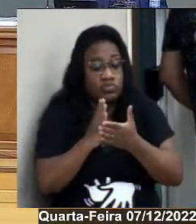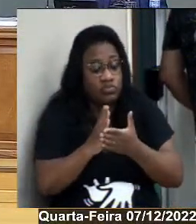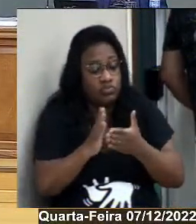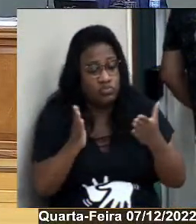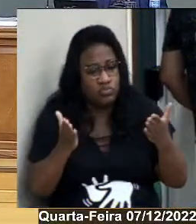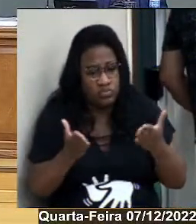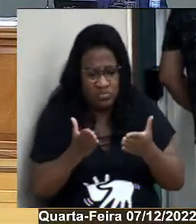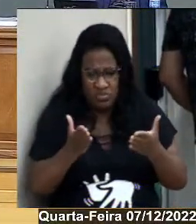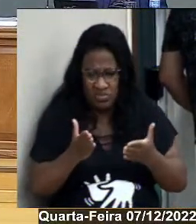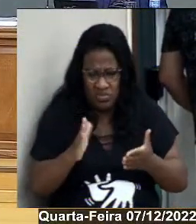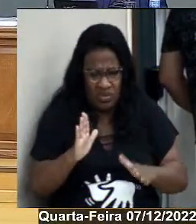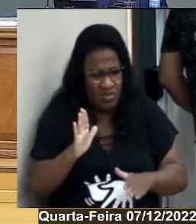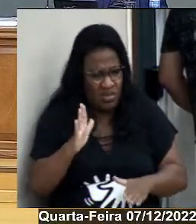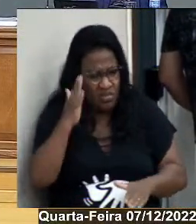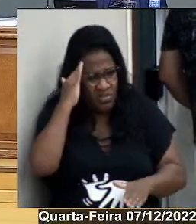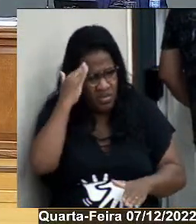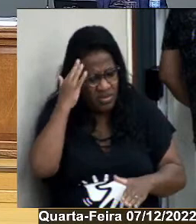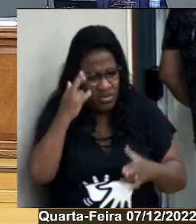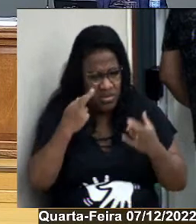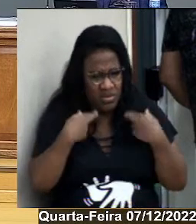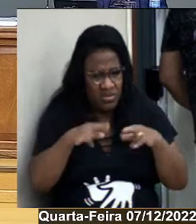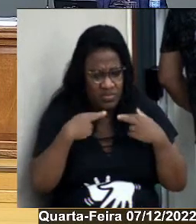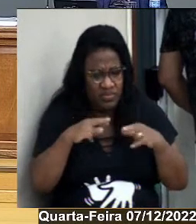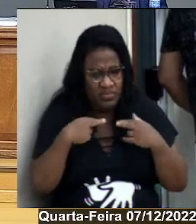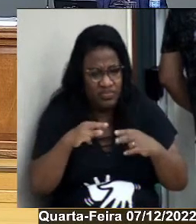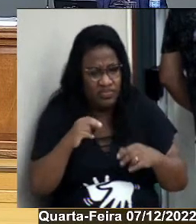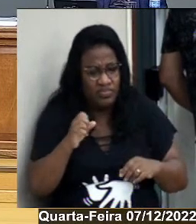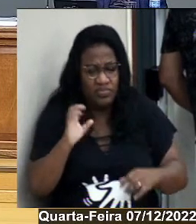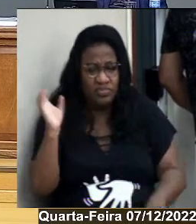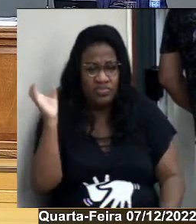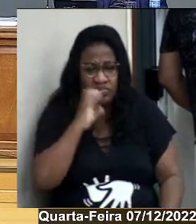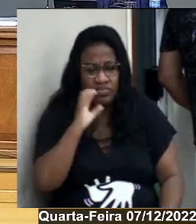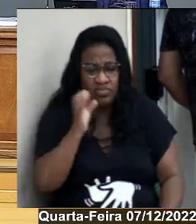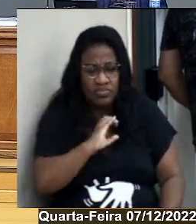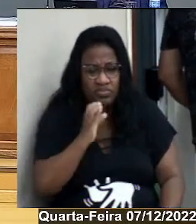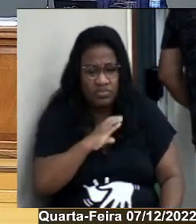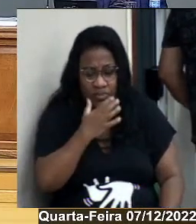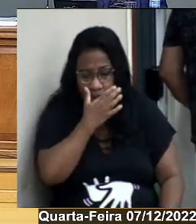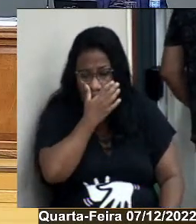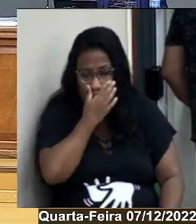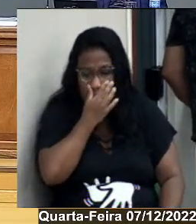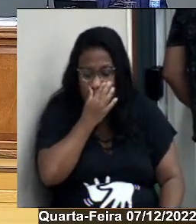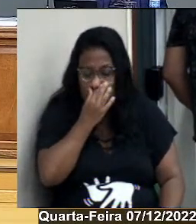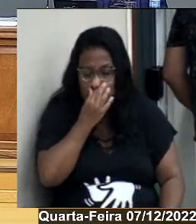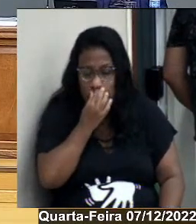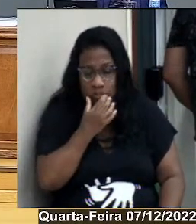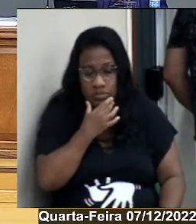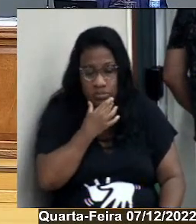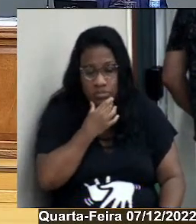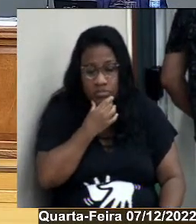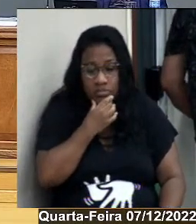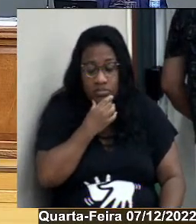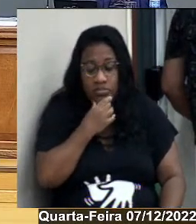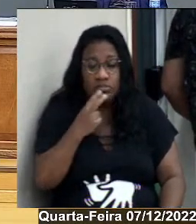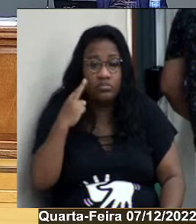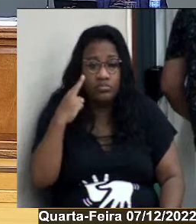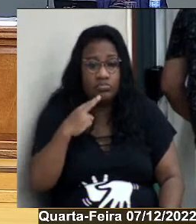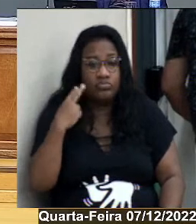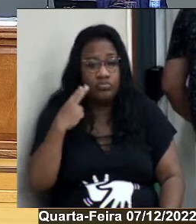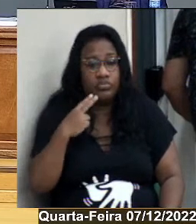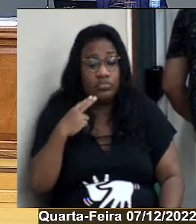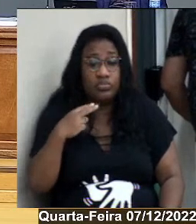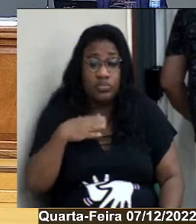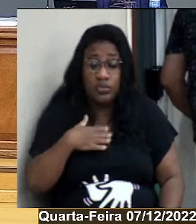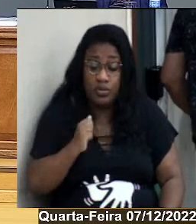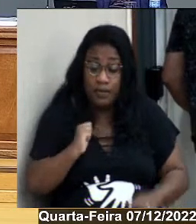mista da semana passada e não está em regime de urgência. O senhor nem sabe o que o senhor está falando. Vereador. Ele não participa da comissão mista. Vereadores. É o queridinho